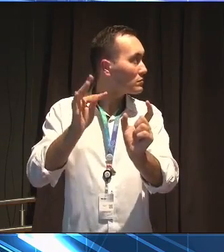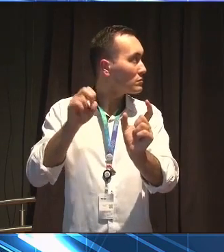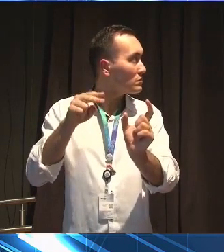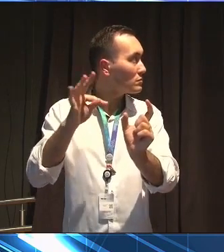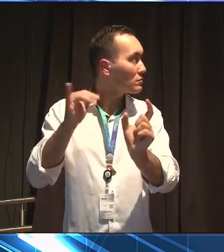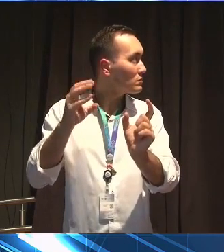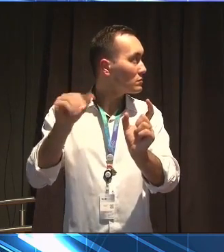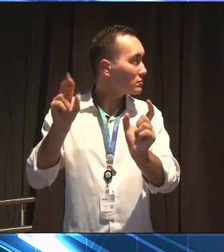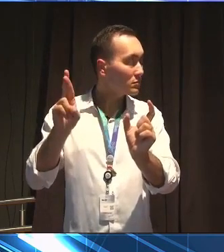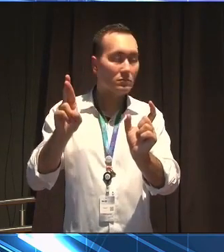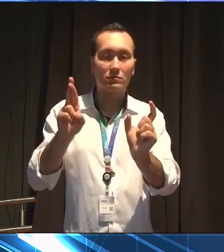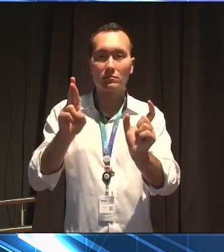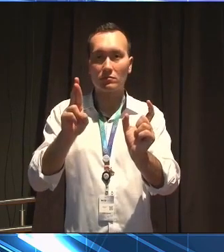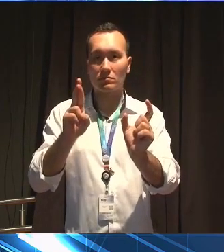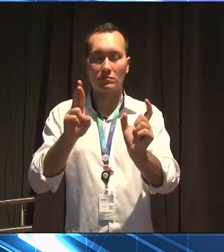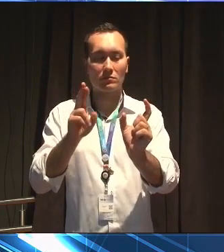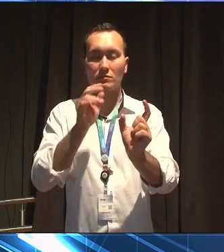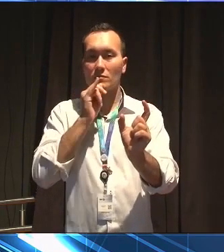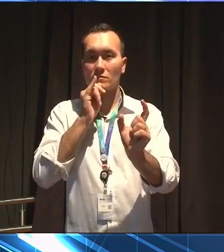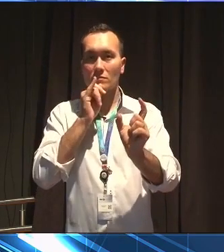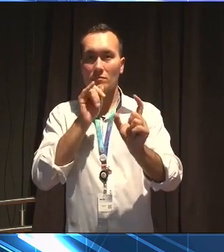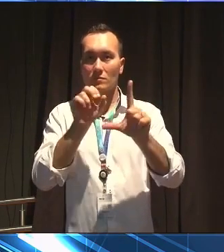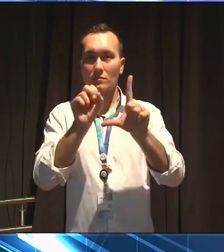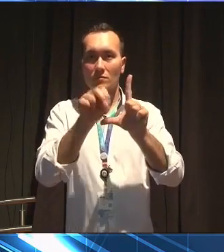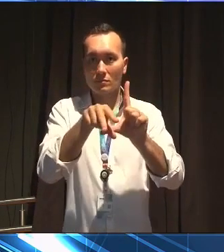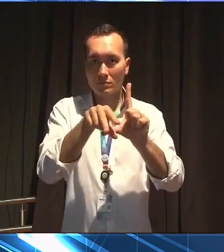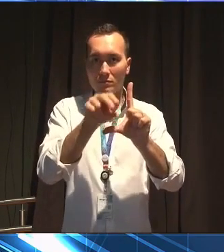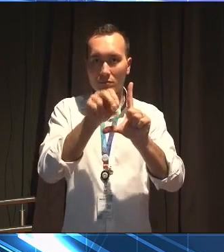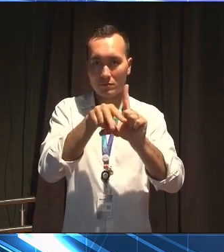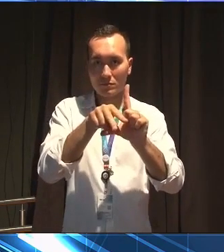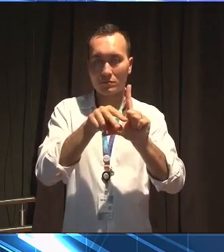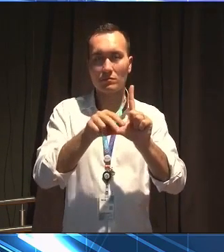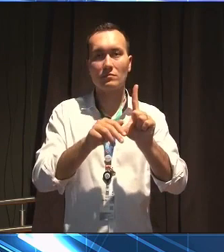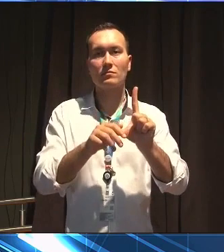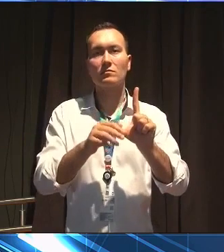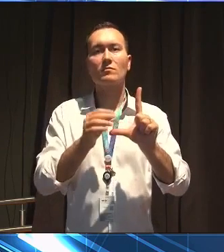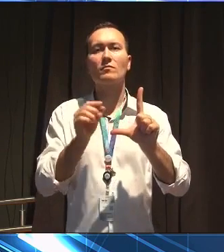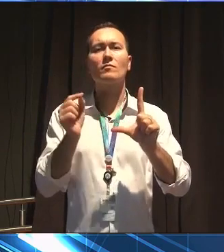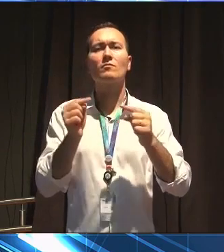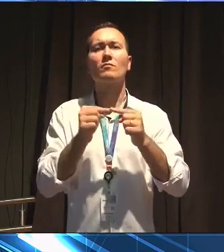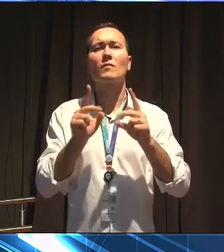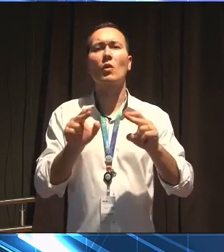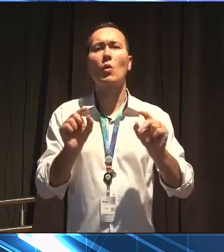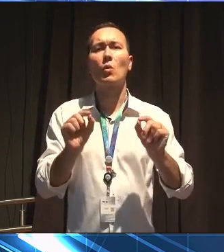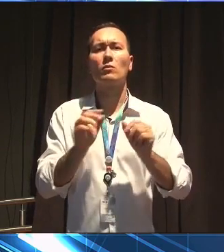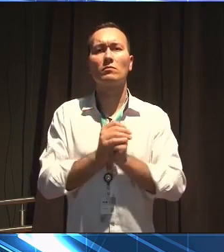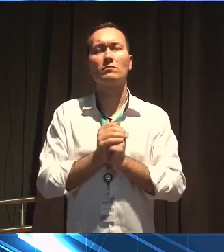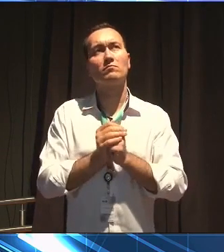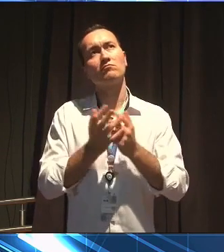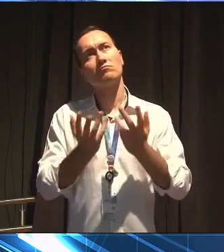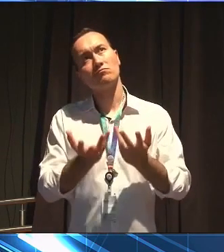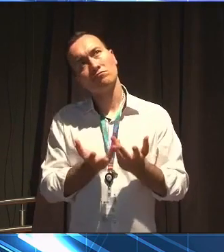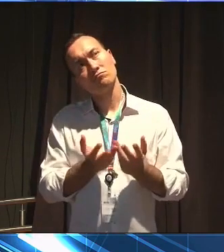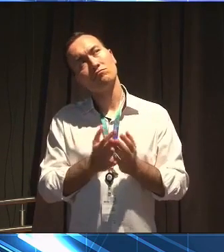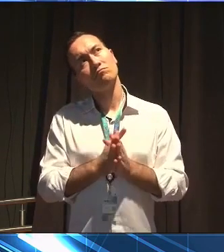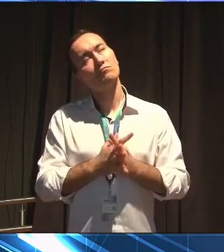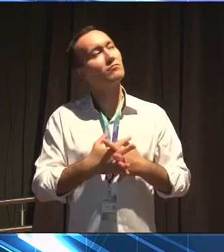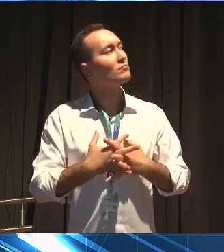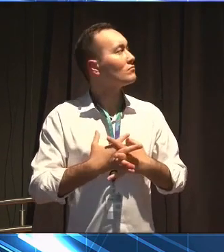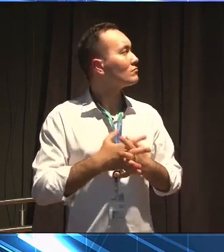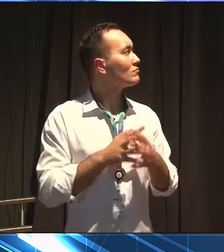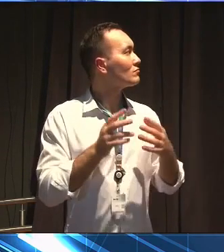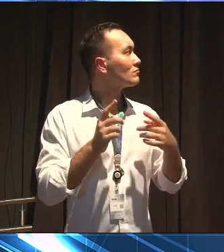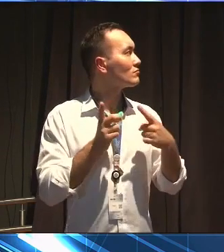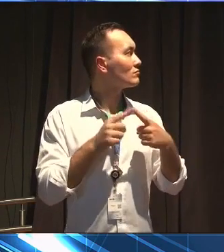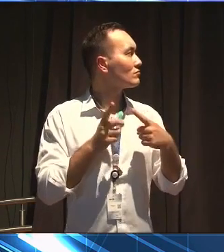autorizar um usuário. E essas estratégias, a gente classifica elas em três estratégias, que é Role-Based Access Control,